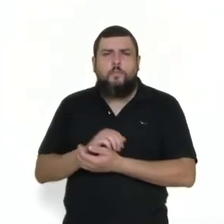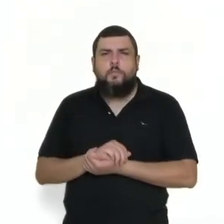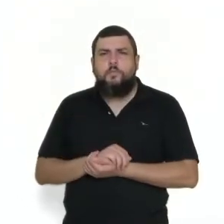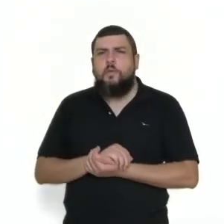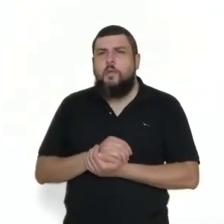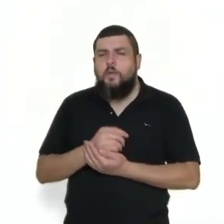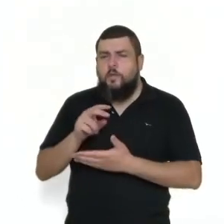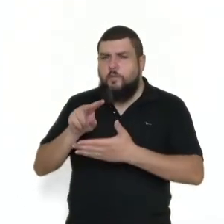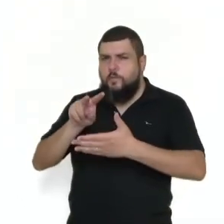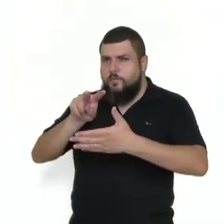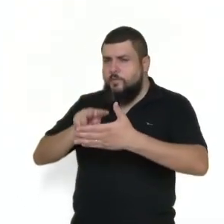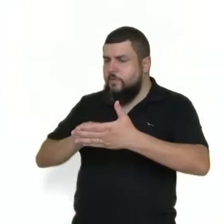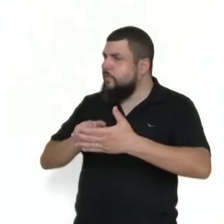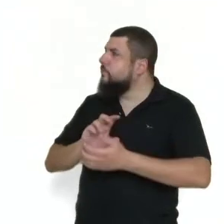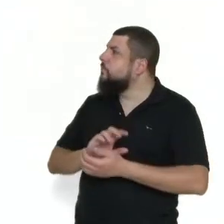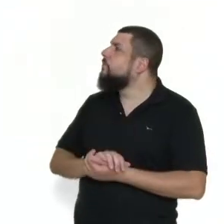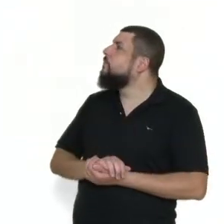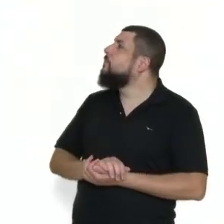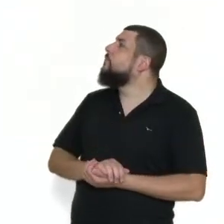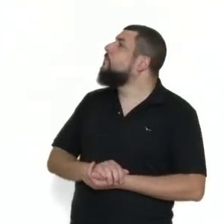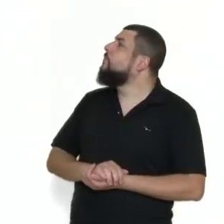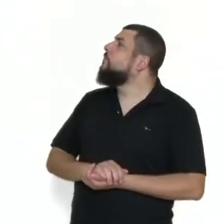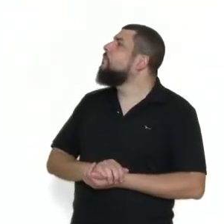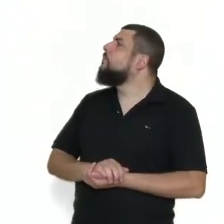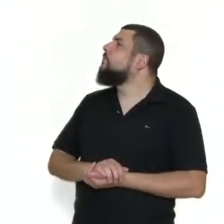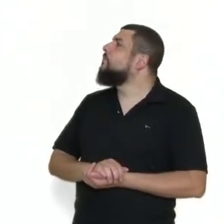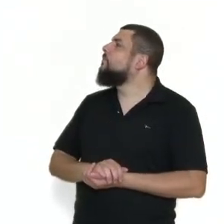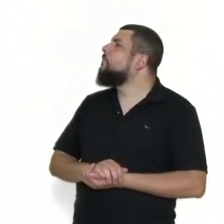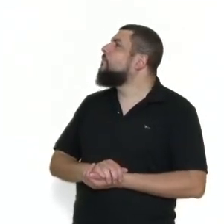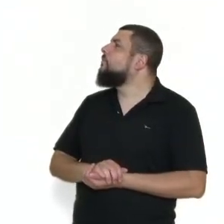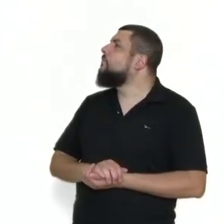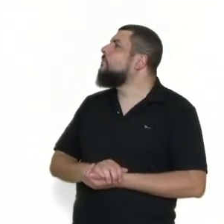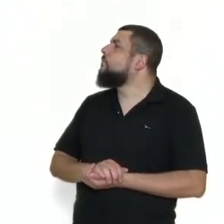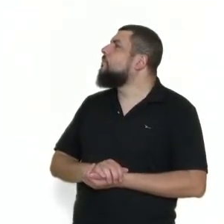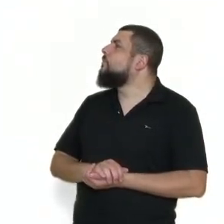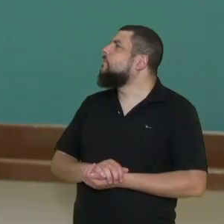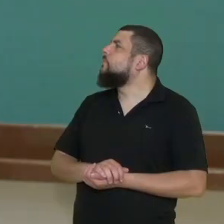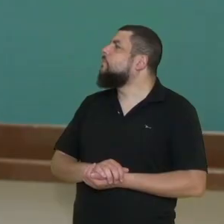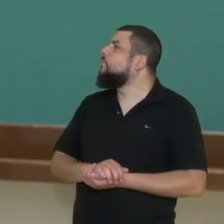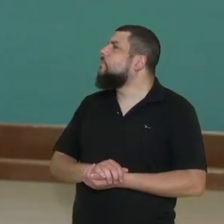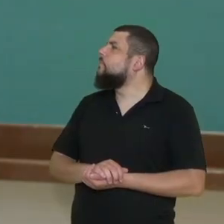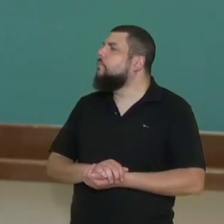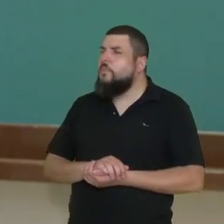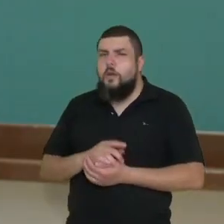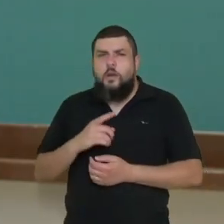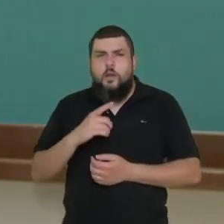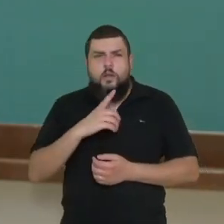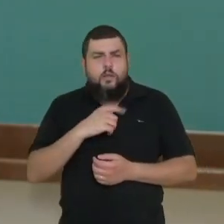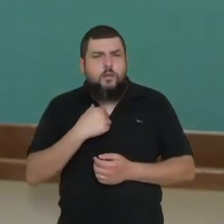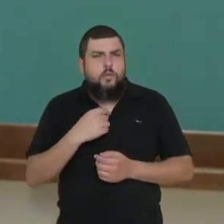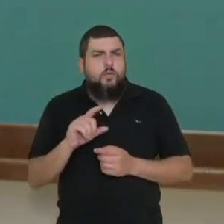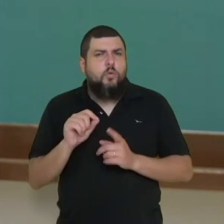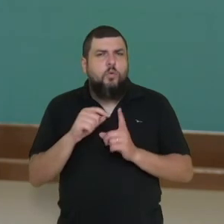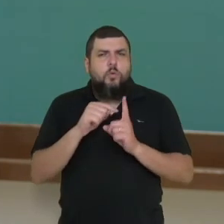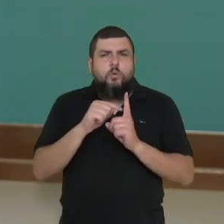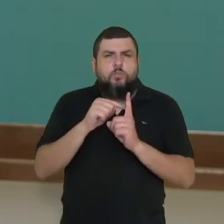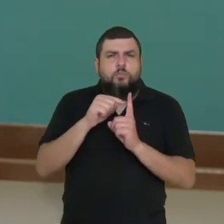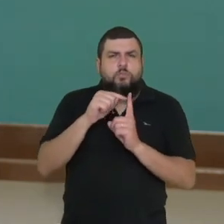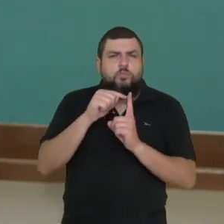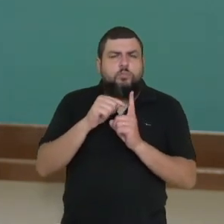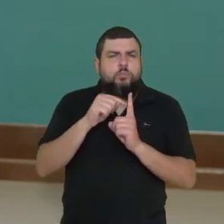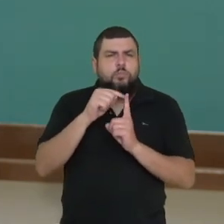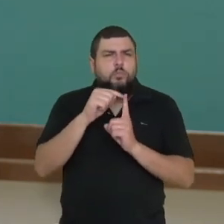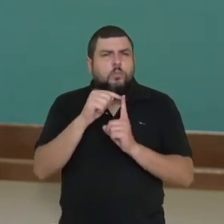hiperáridas, áridas, semiáridas e apresentam índices pluviométricos, ou seja, de chuva bastante baixos, tá?